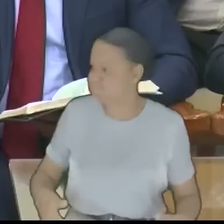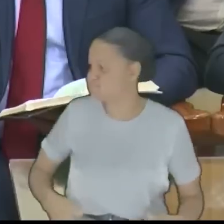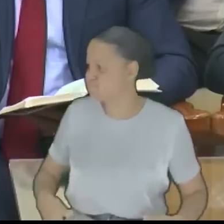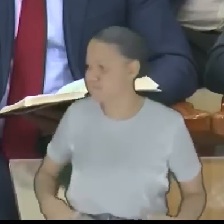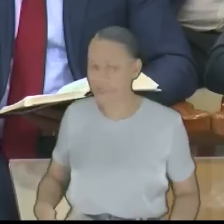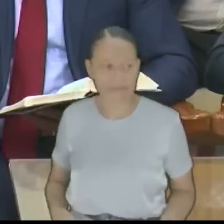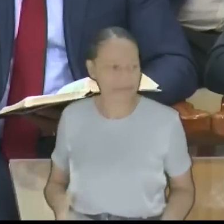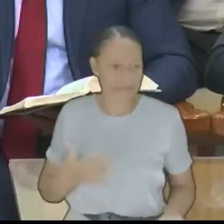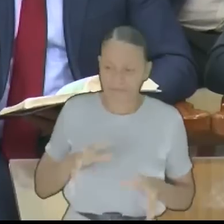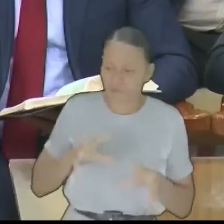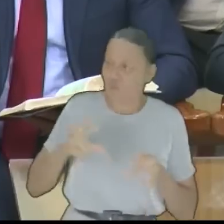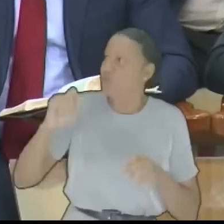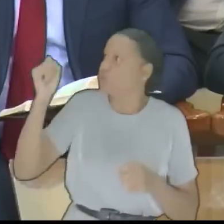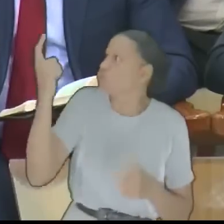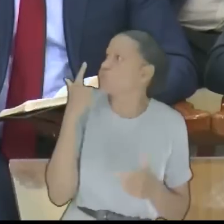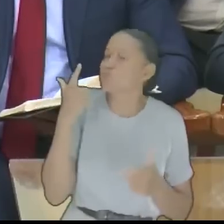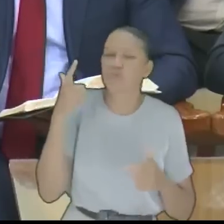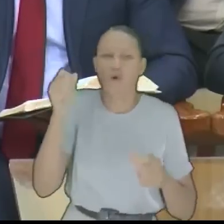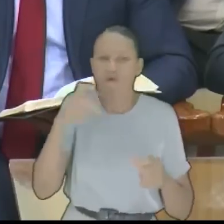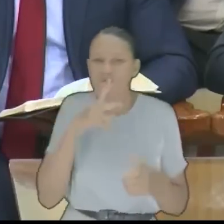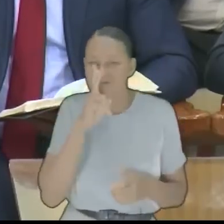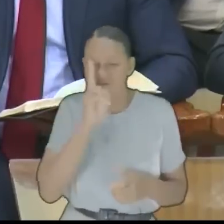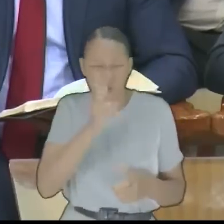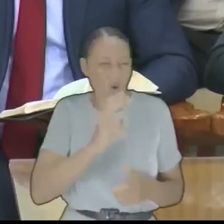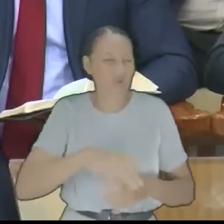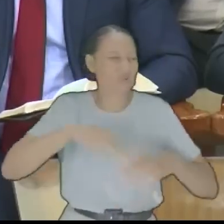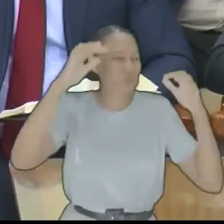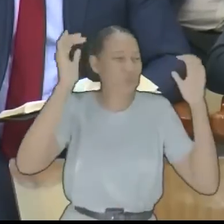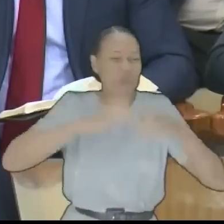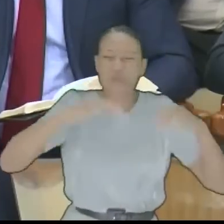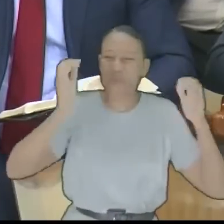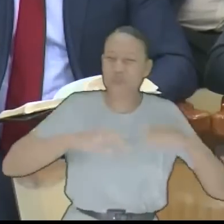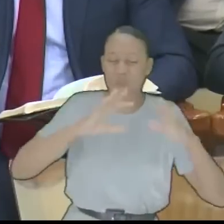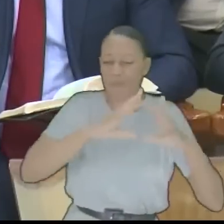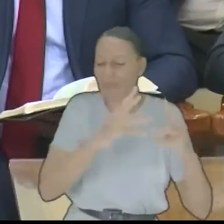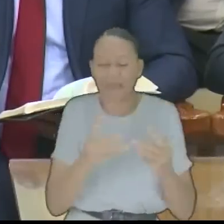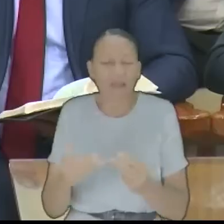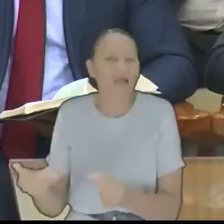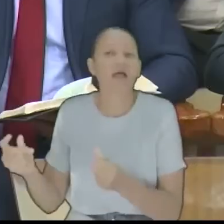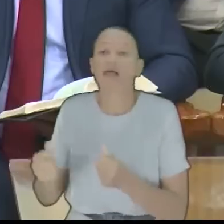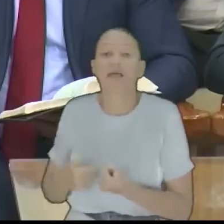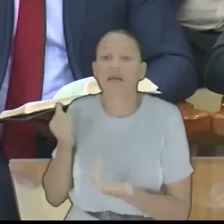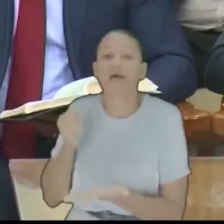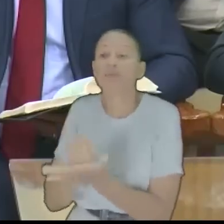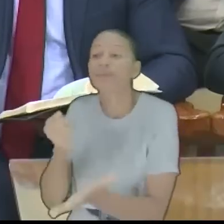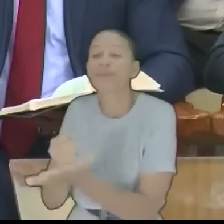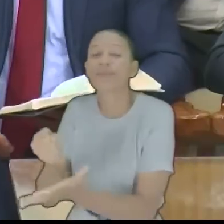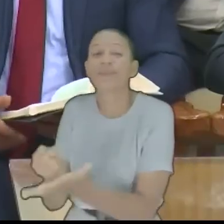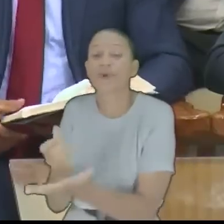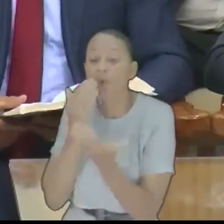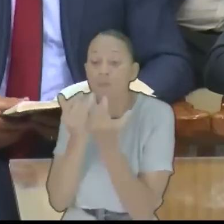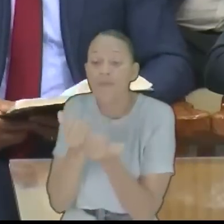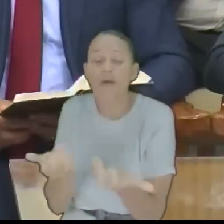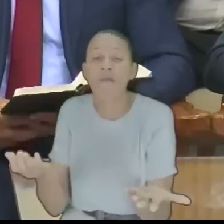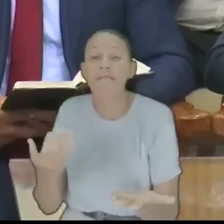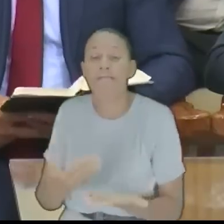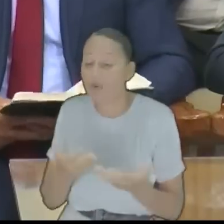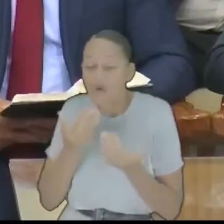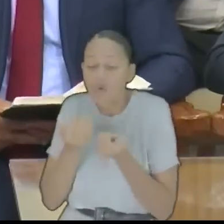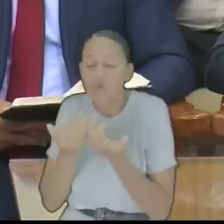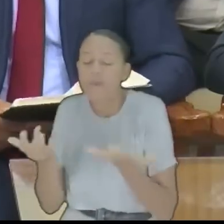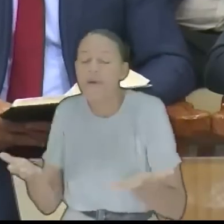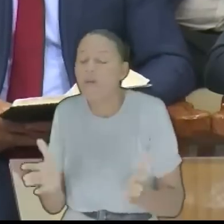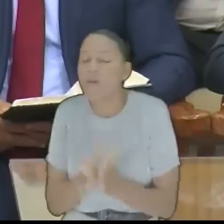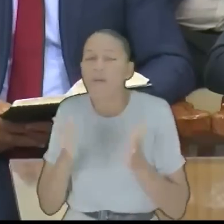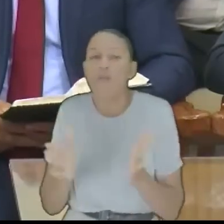vinha seca, ou quando vinha inverno bravo que destruía a lavoura, você sabe quem era que dava comida ao pobre? Para onde o